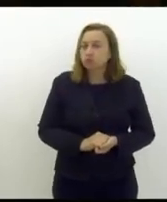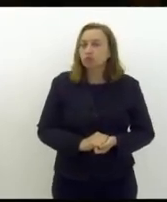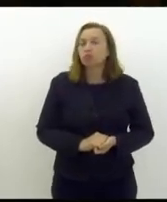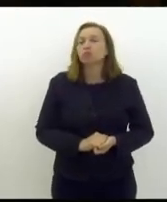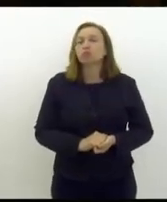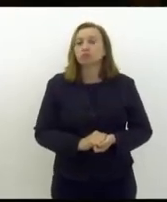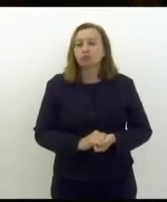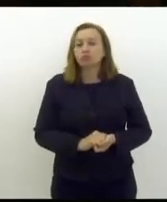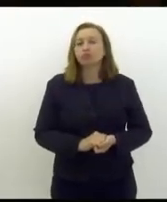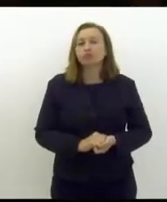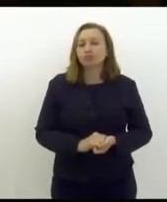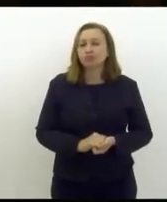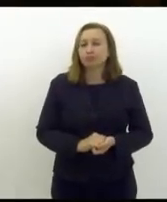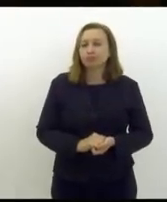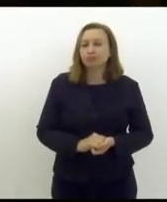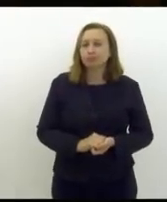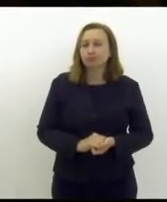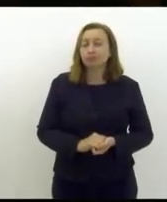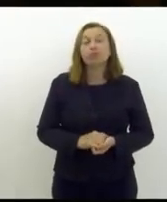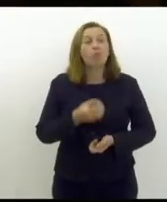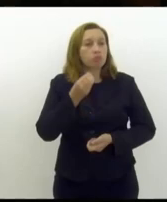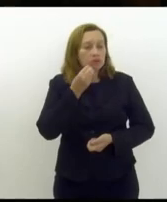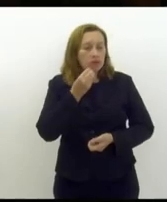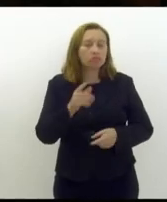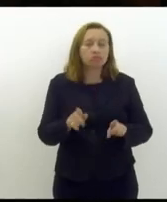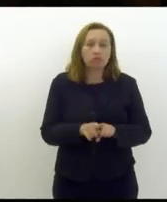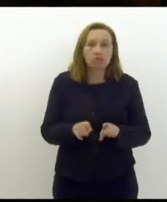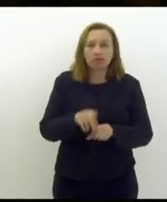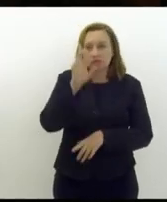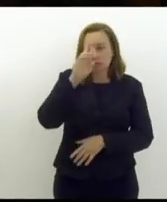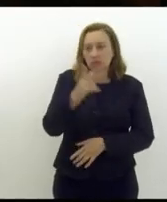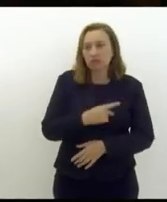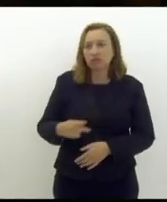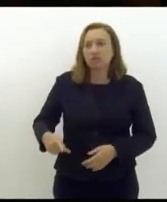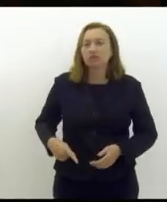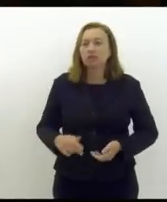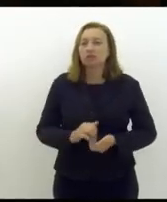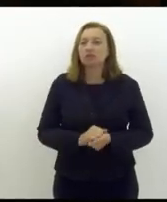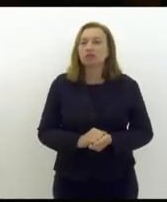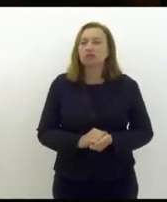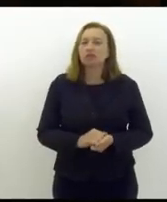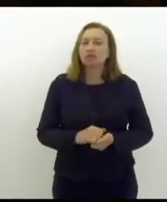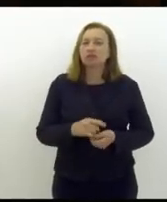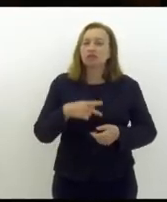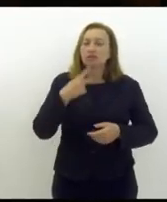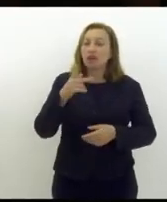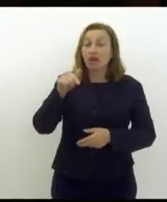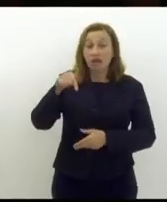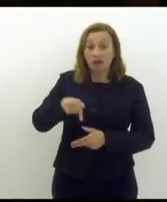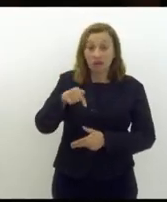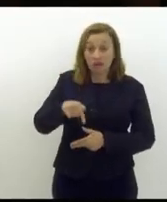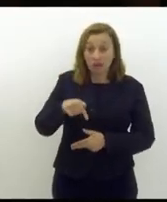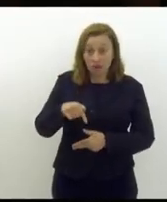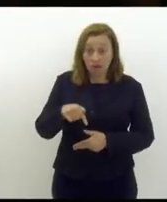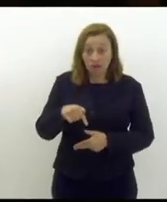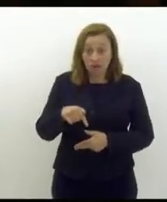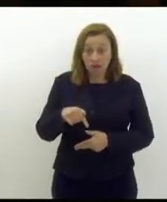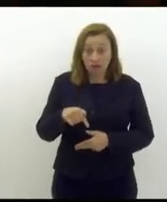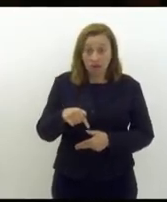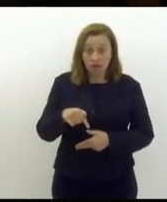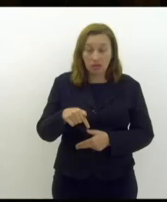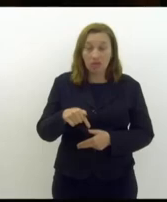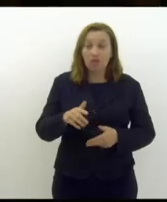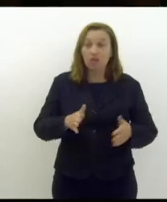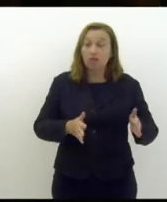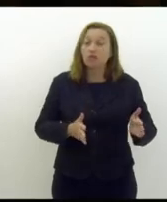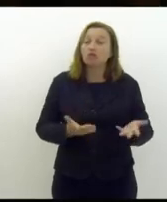veículos de imprensa tive a oportunidade senhor presidente de me manifestar aqui durante o